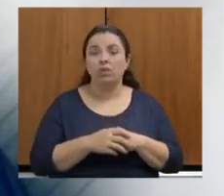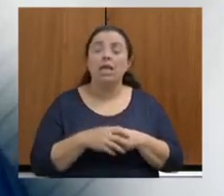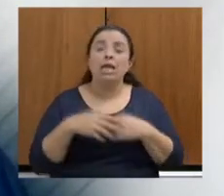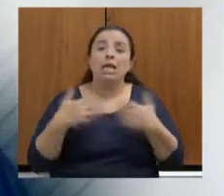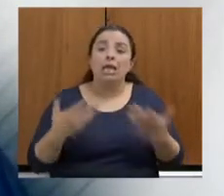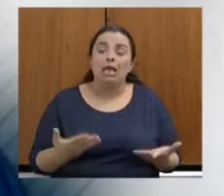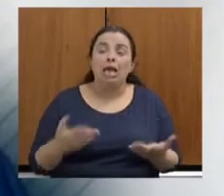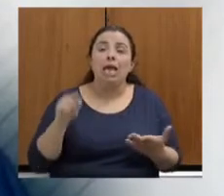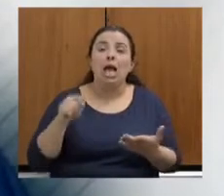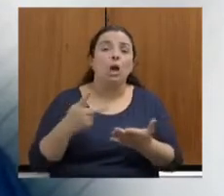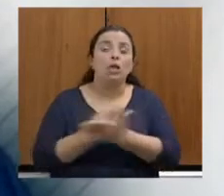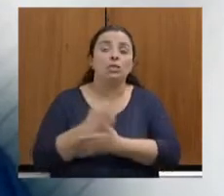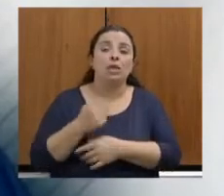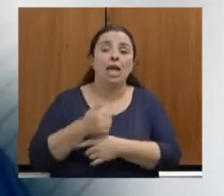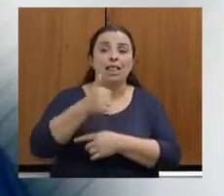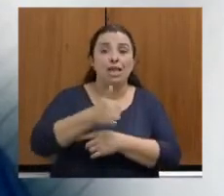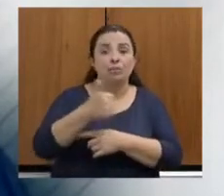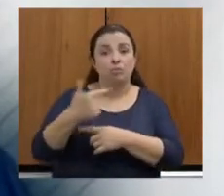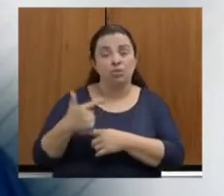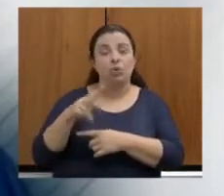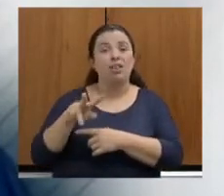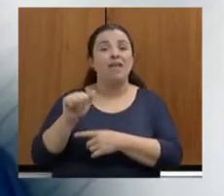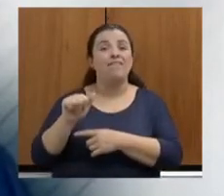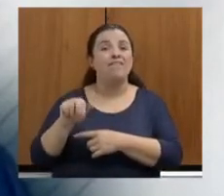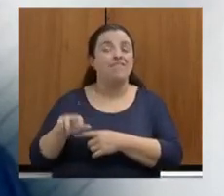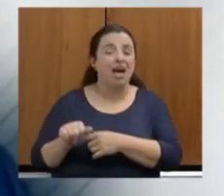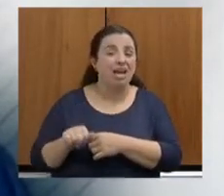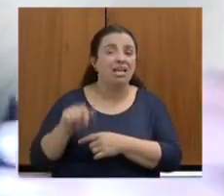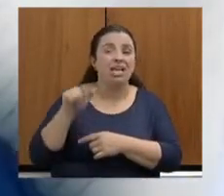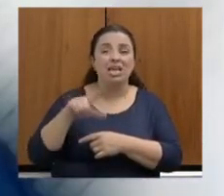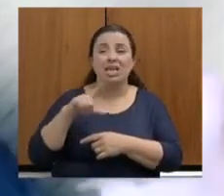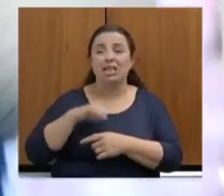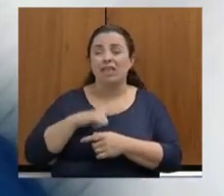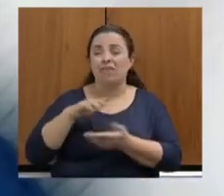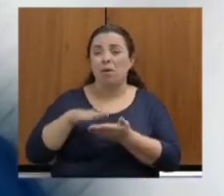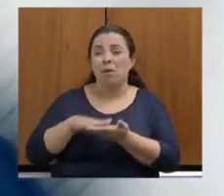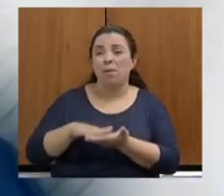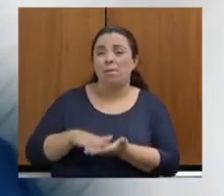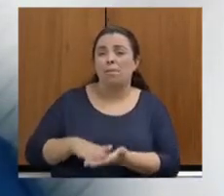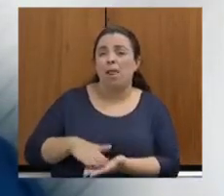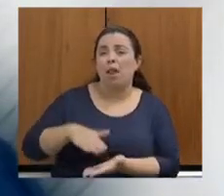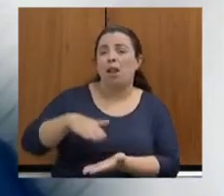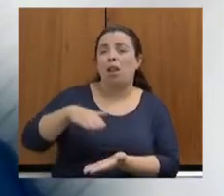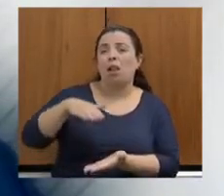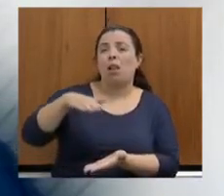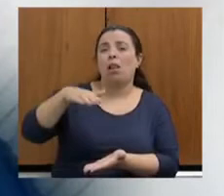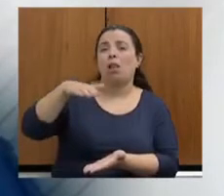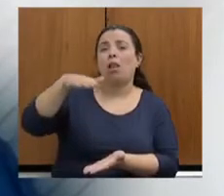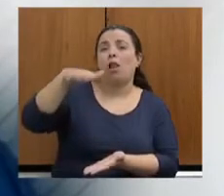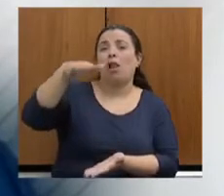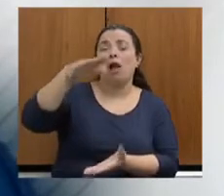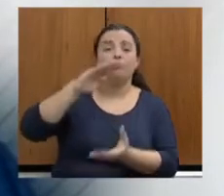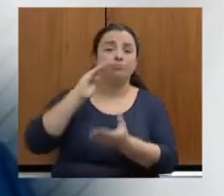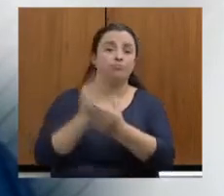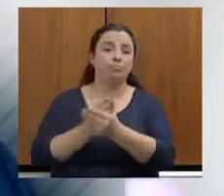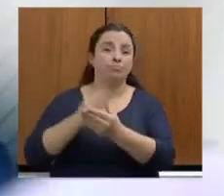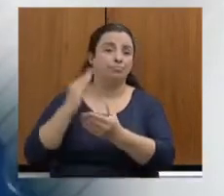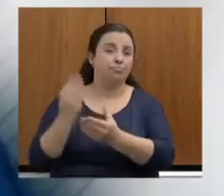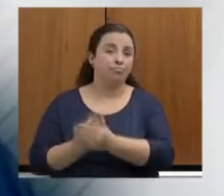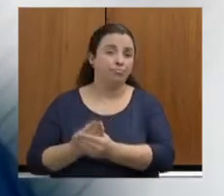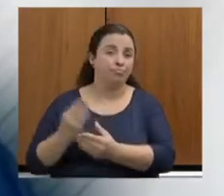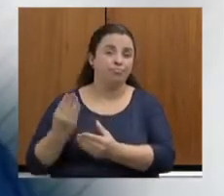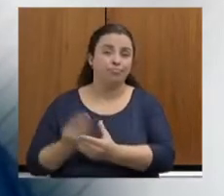12ª vara federal tendo uma quantidade de dezenas de milhares de ações para serem julgadas